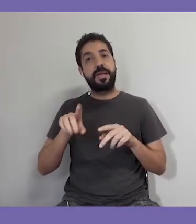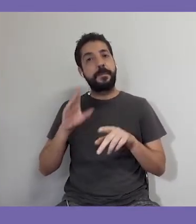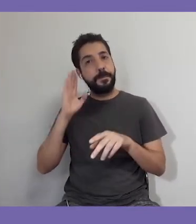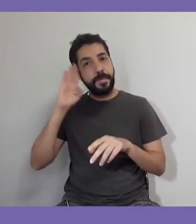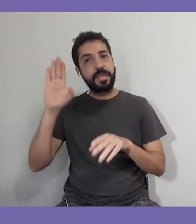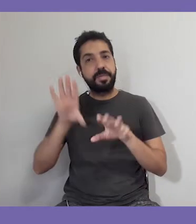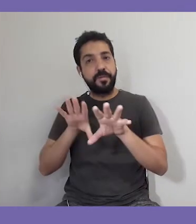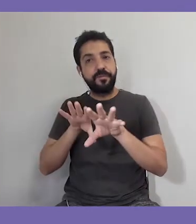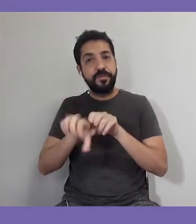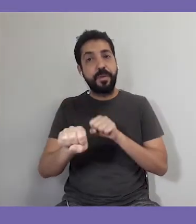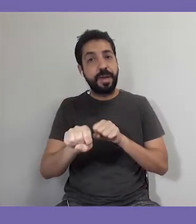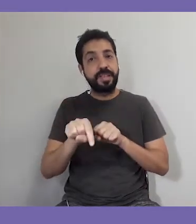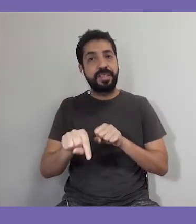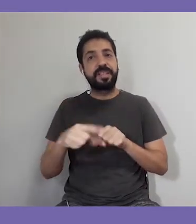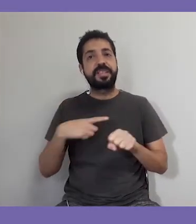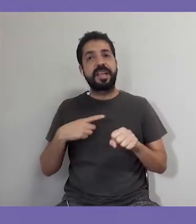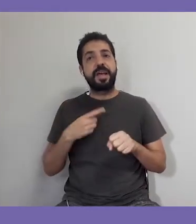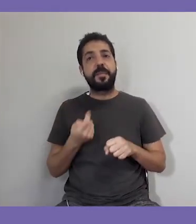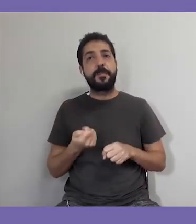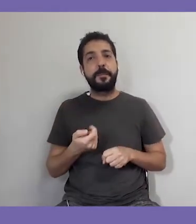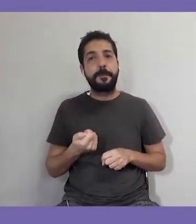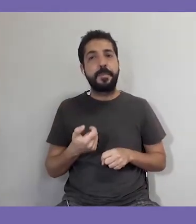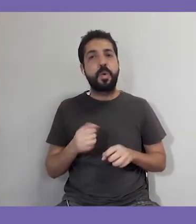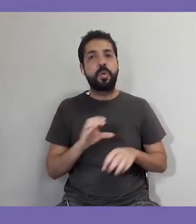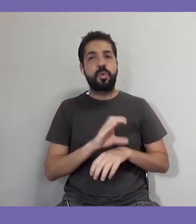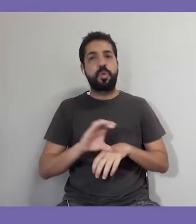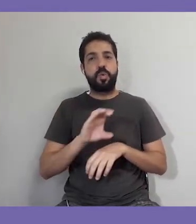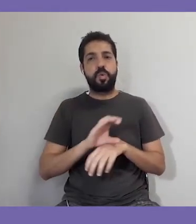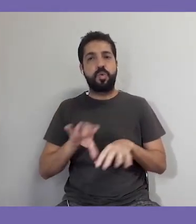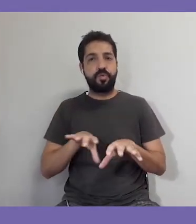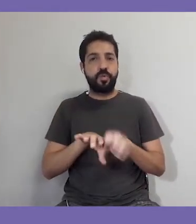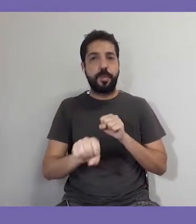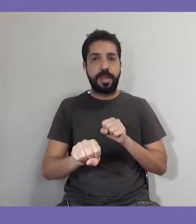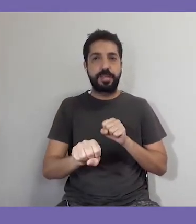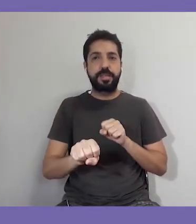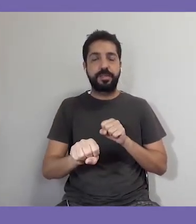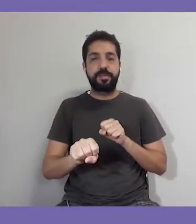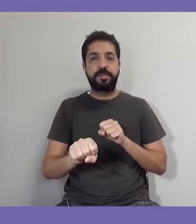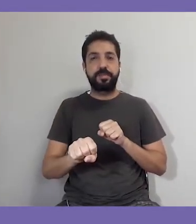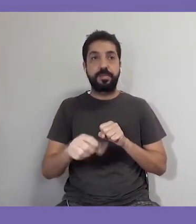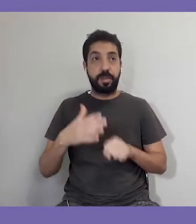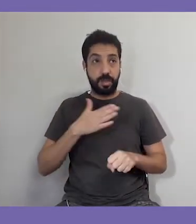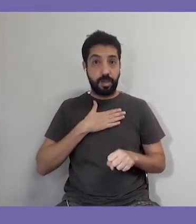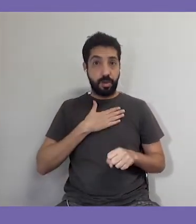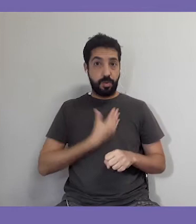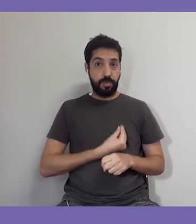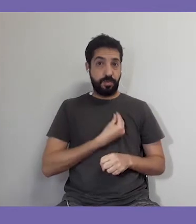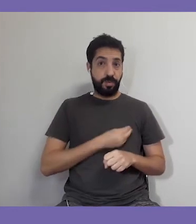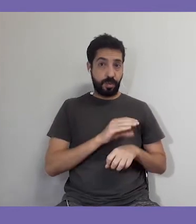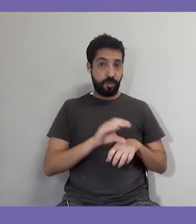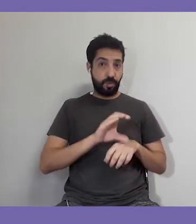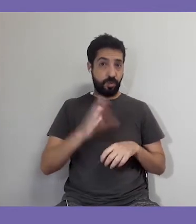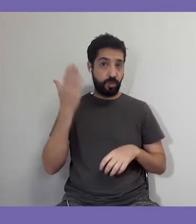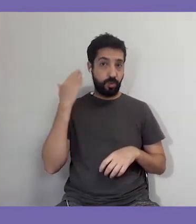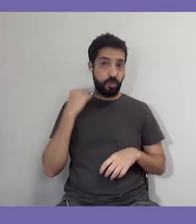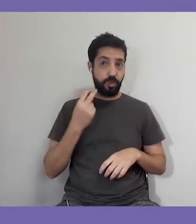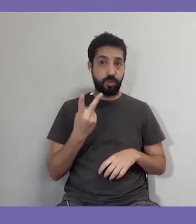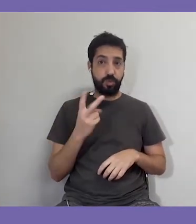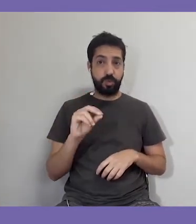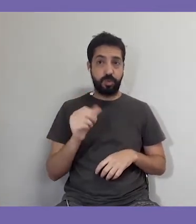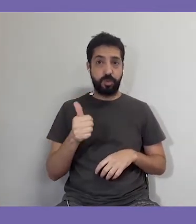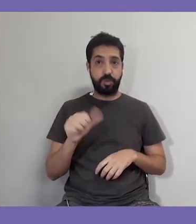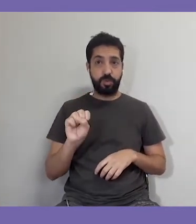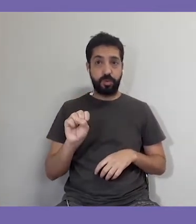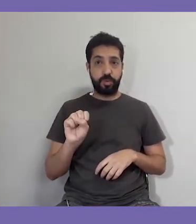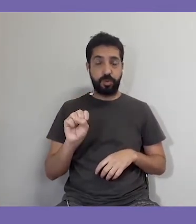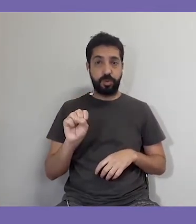questão de formação, né? A gente tem poucos cursos de formação aqui. Na verdade, esse curso que eu participei em